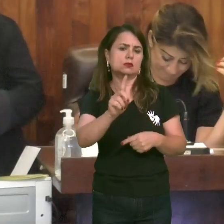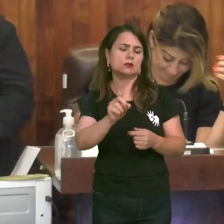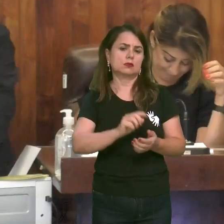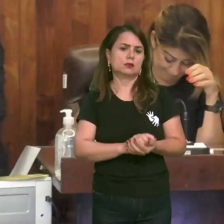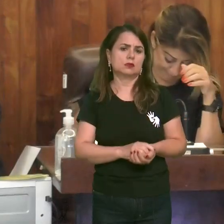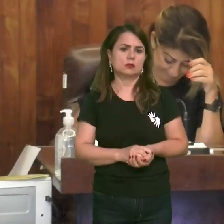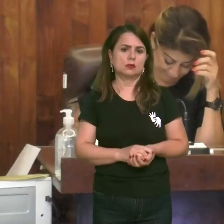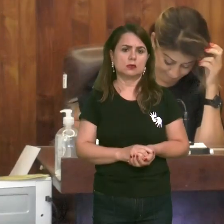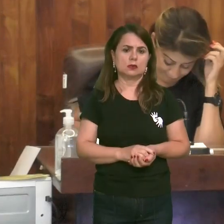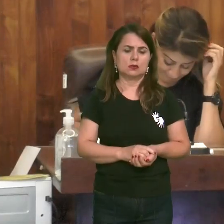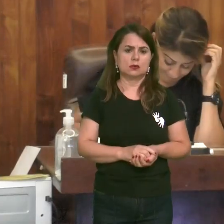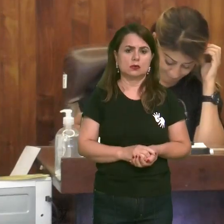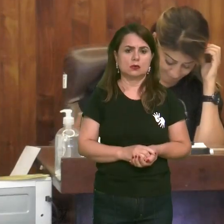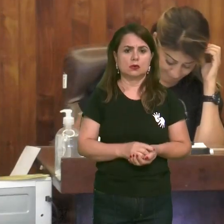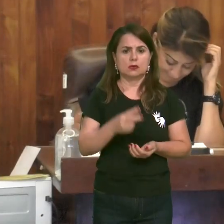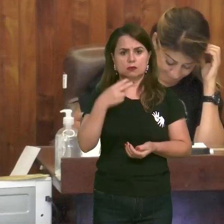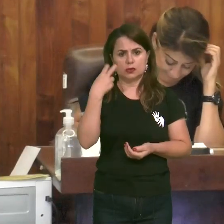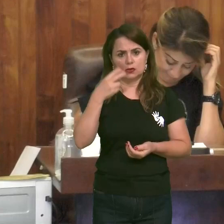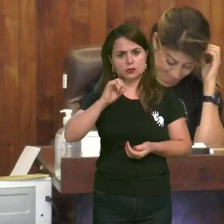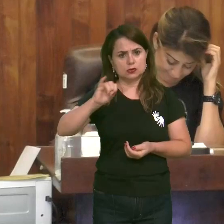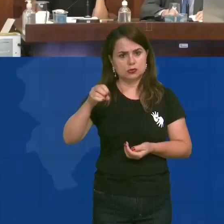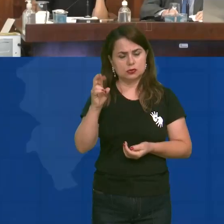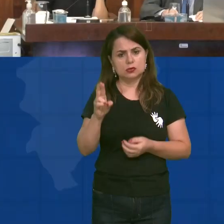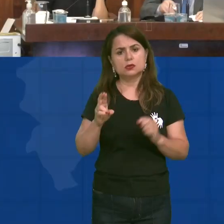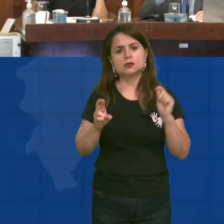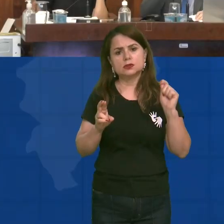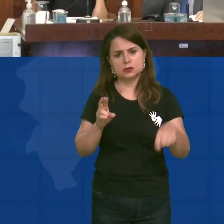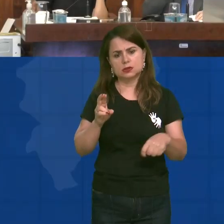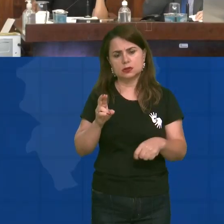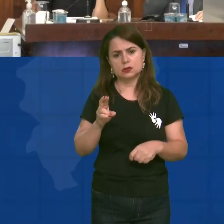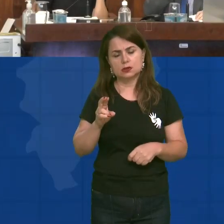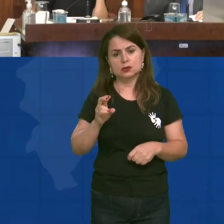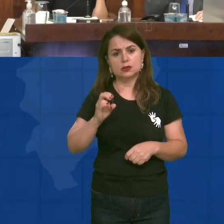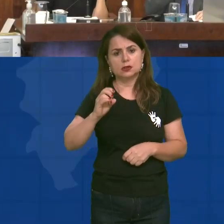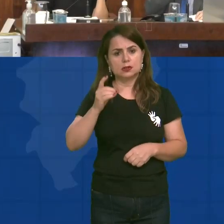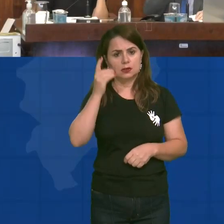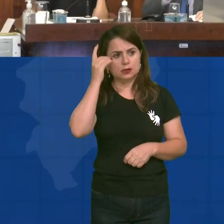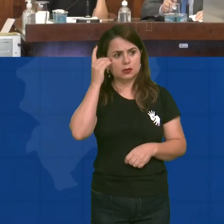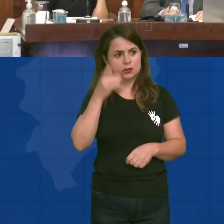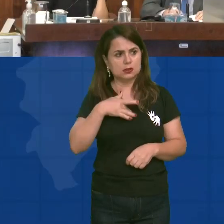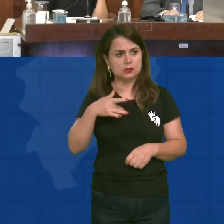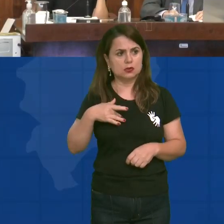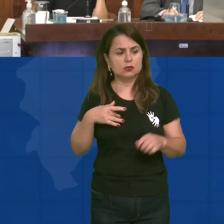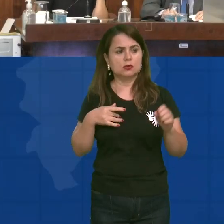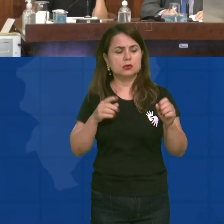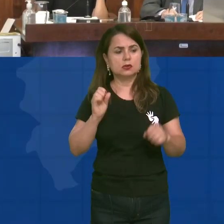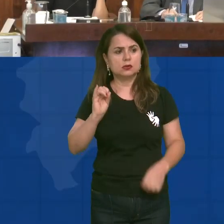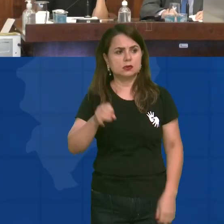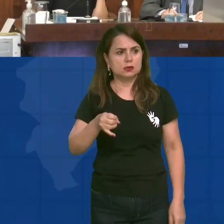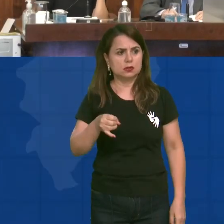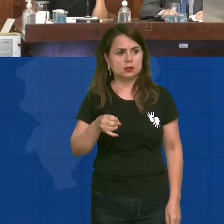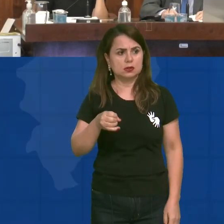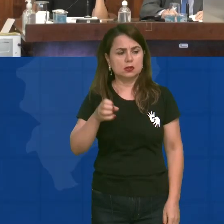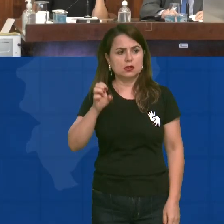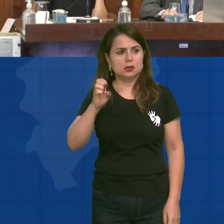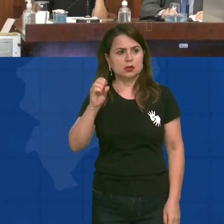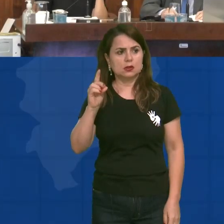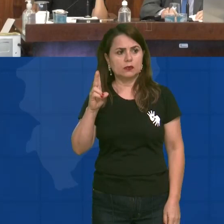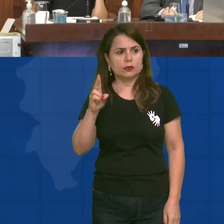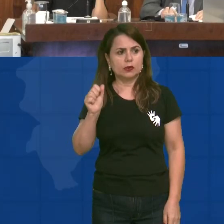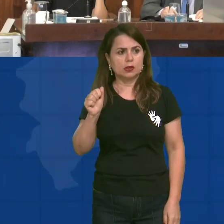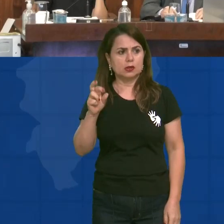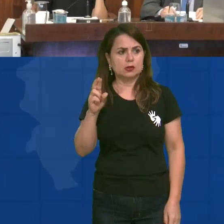não Vereador Júlio Morais Vereador Danilo da Saúde Nascimento